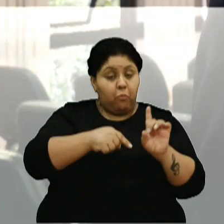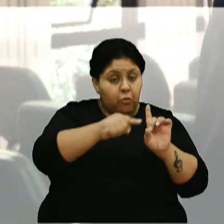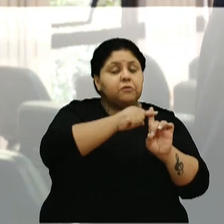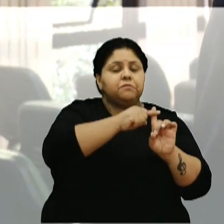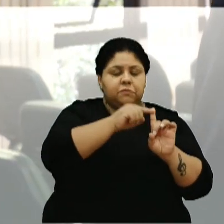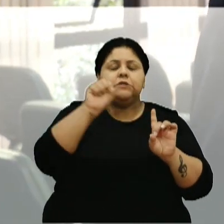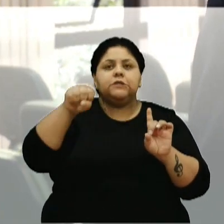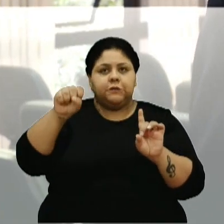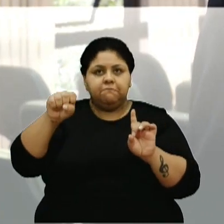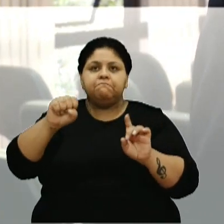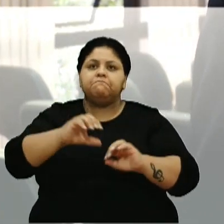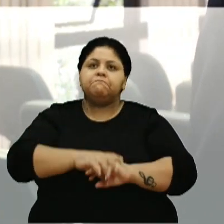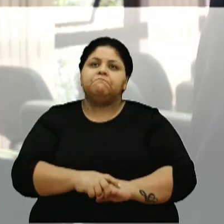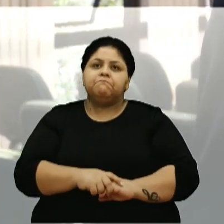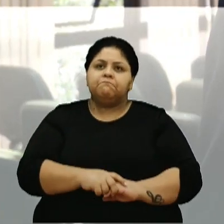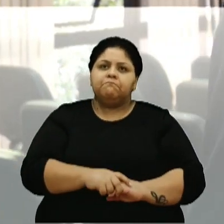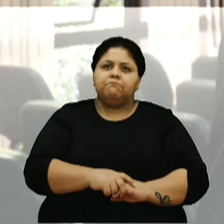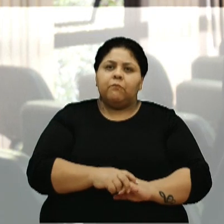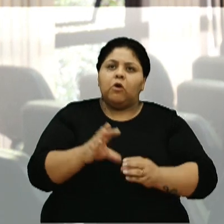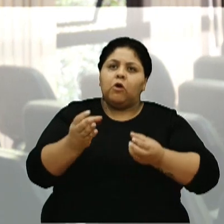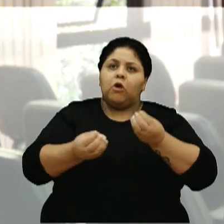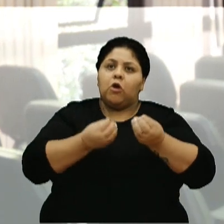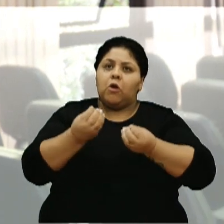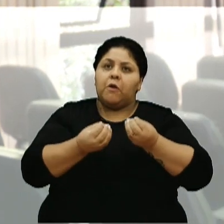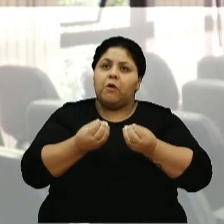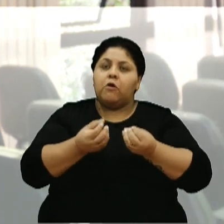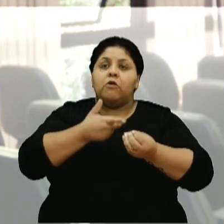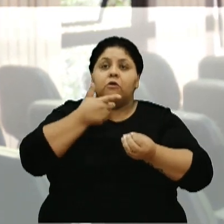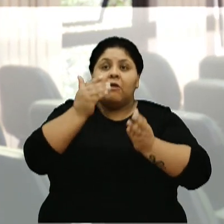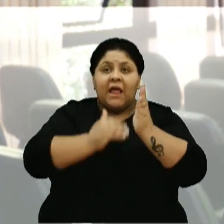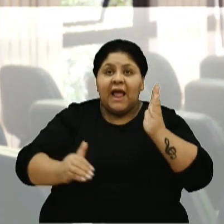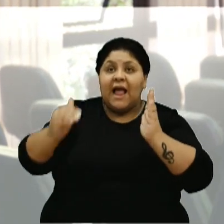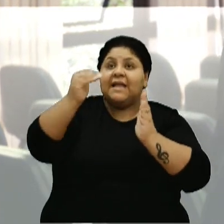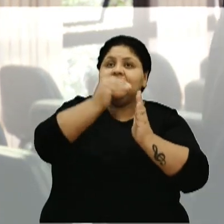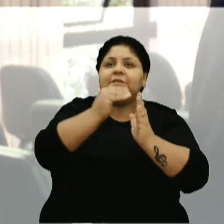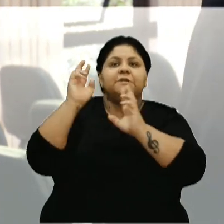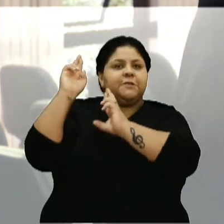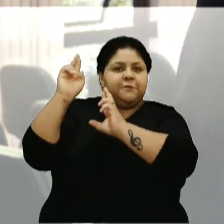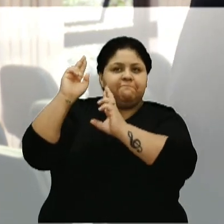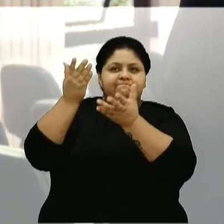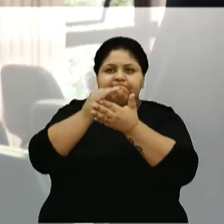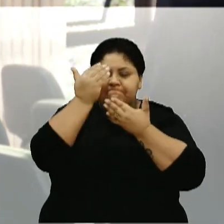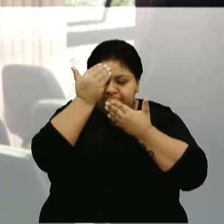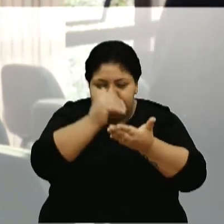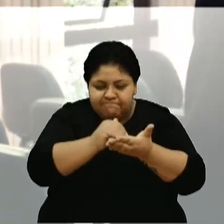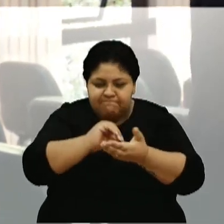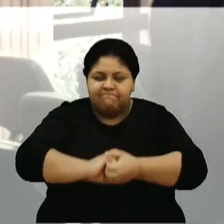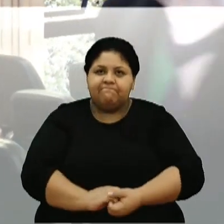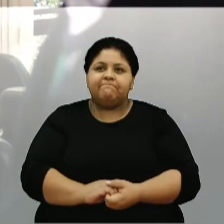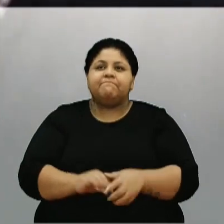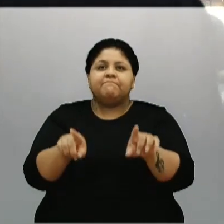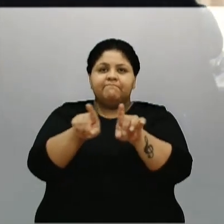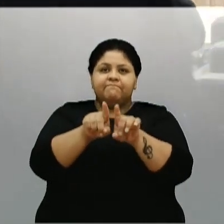Com certeza. Acima, como já falei, acima da nossa expectativa. Obrigada, secretário.